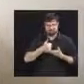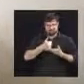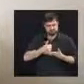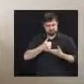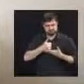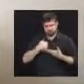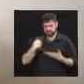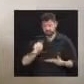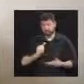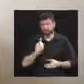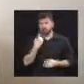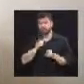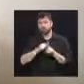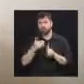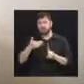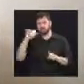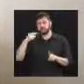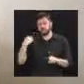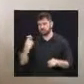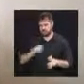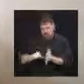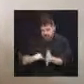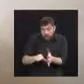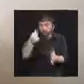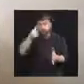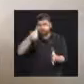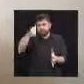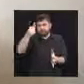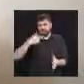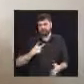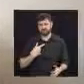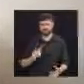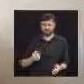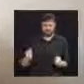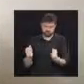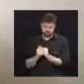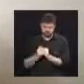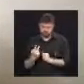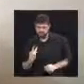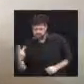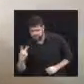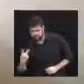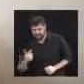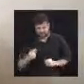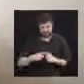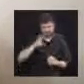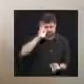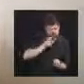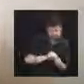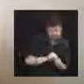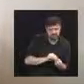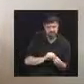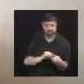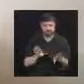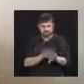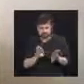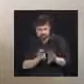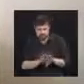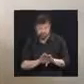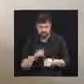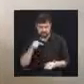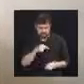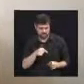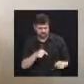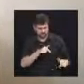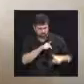que foi prêmio de primeiro lugar, e aí eu tenho que dividir o prêmio, não foi só a saúde integrativa, mas graças